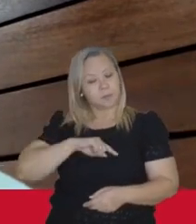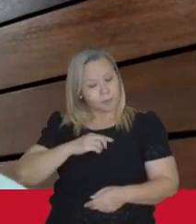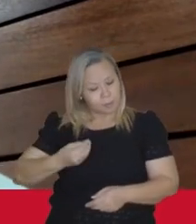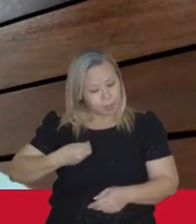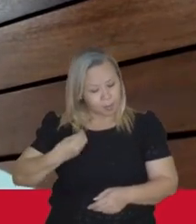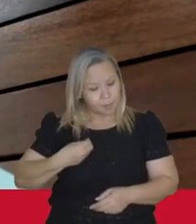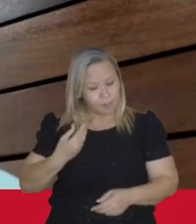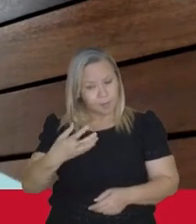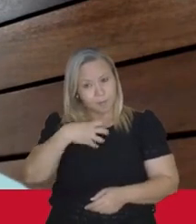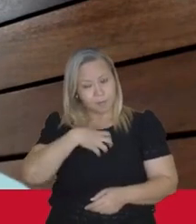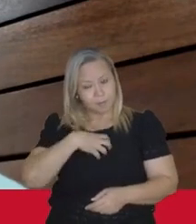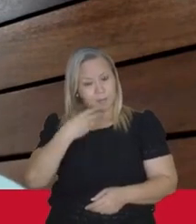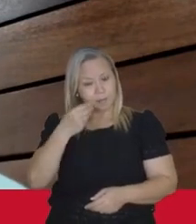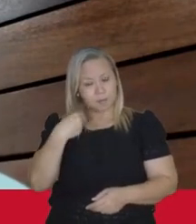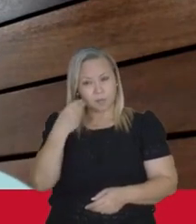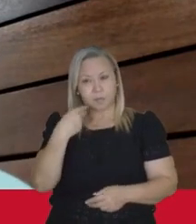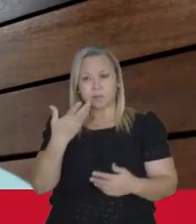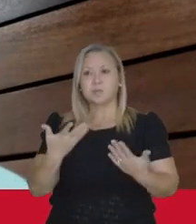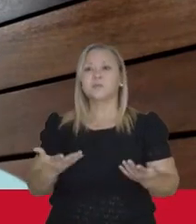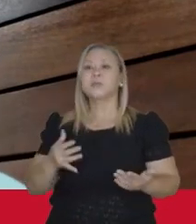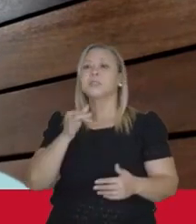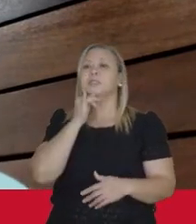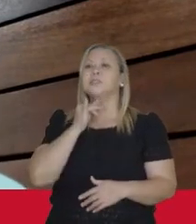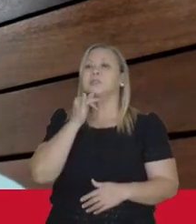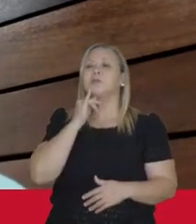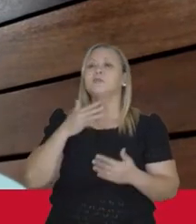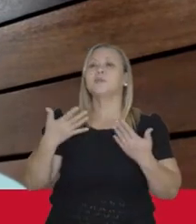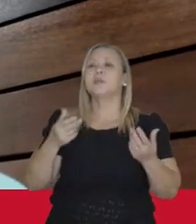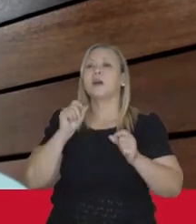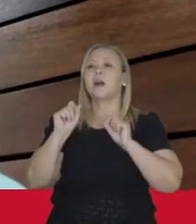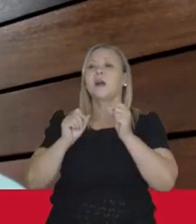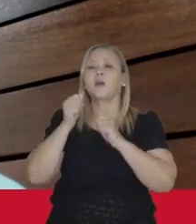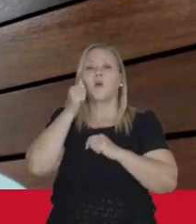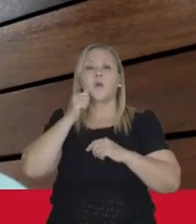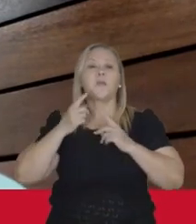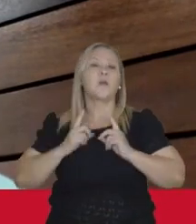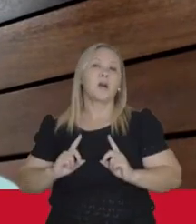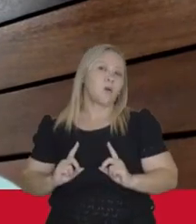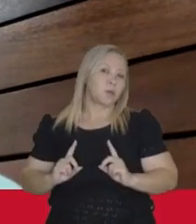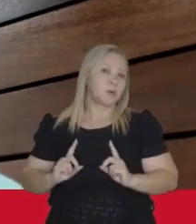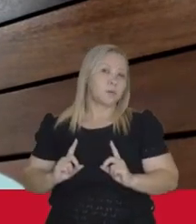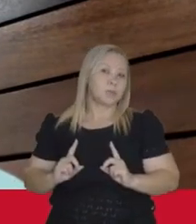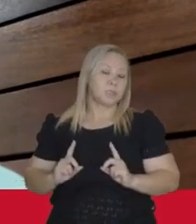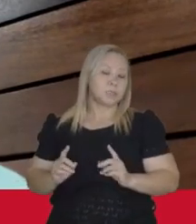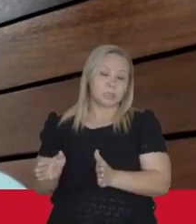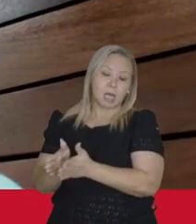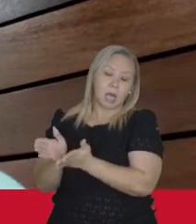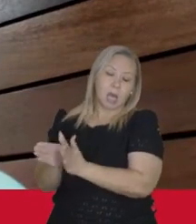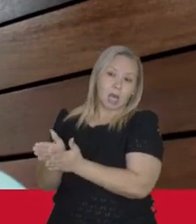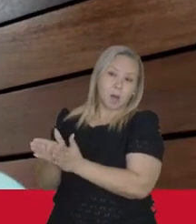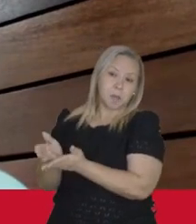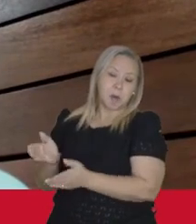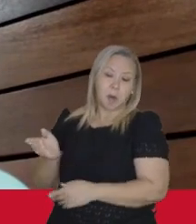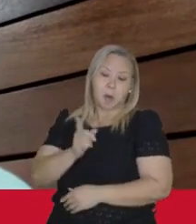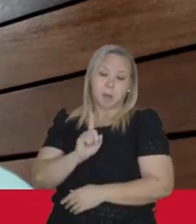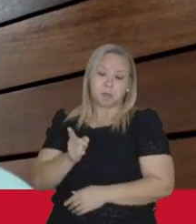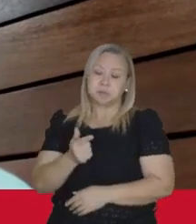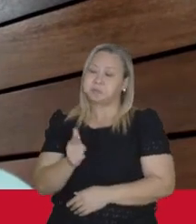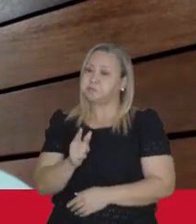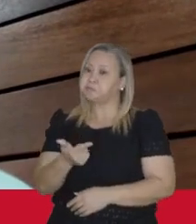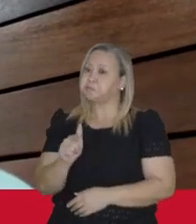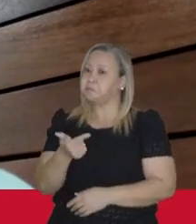uma situação, por exemplo, em que uma mulher com deficiência pobre não